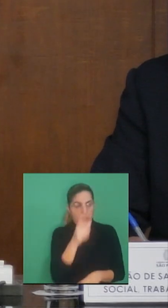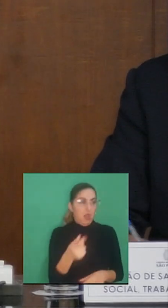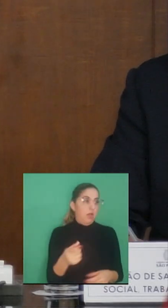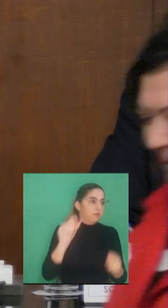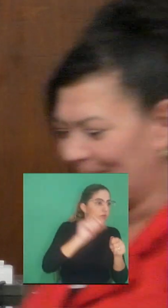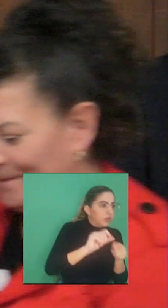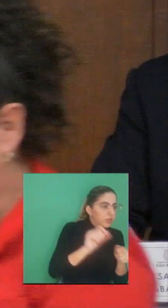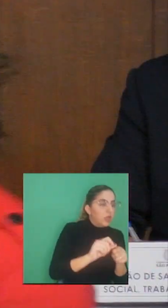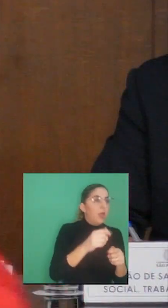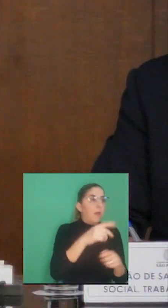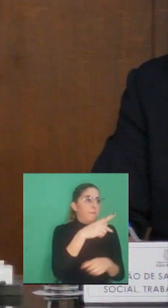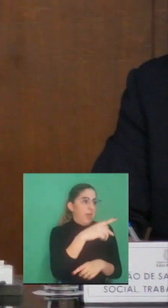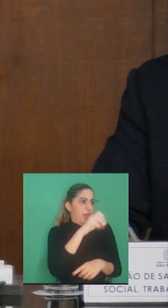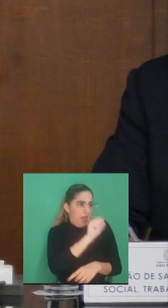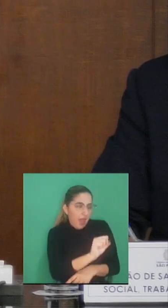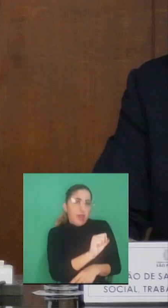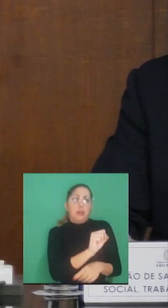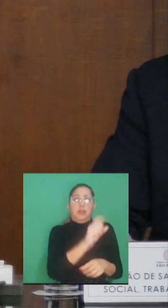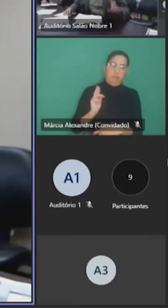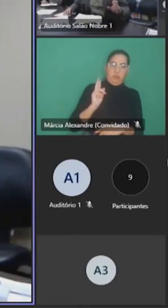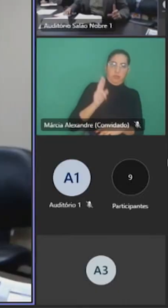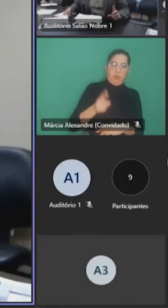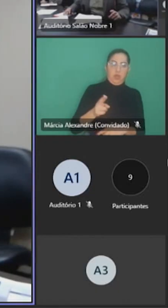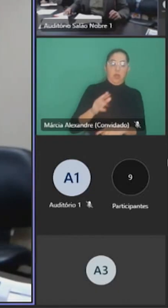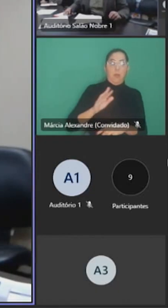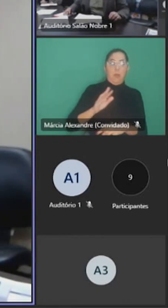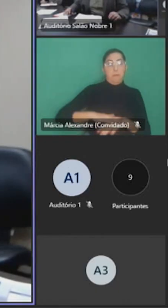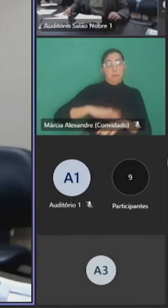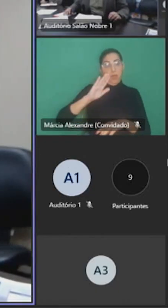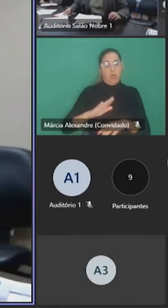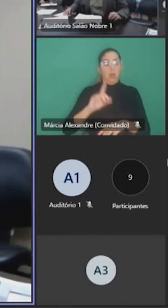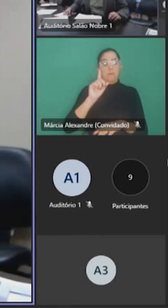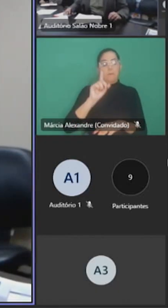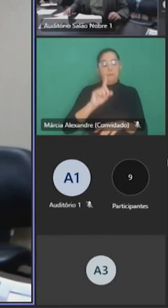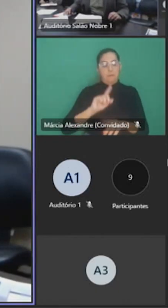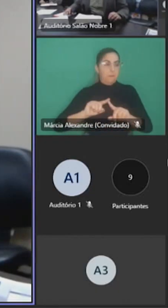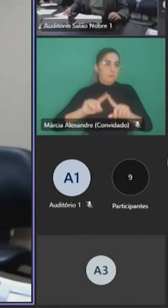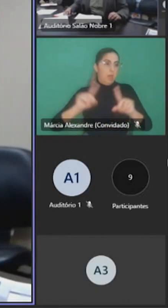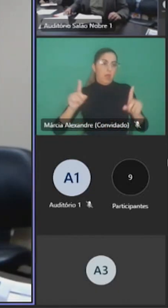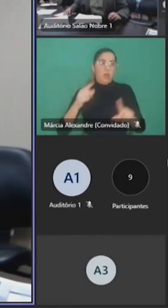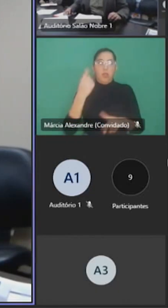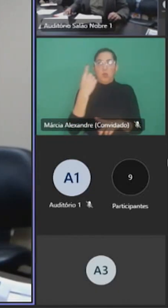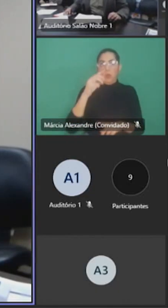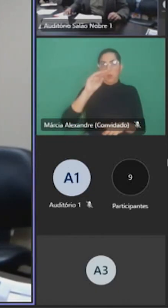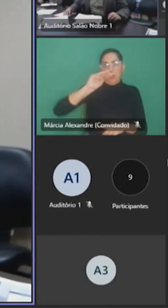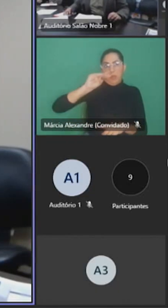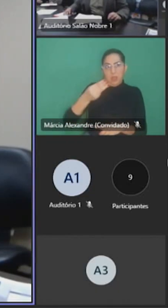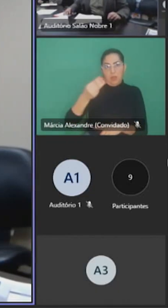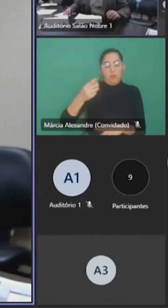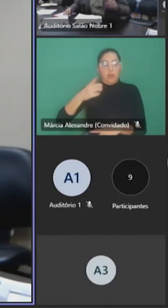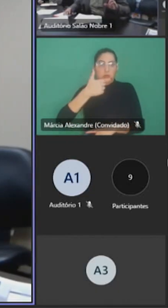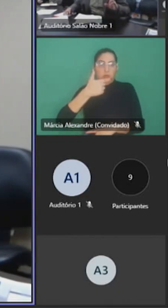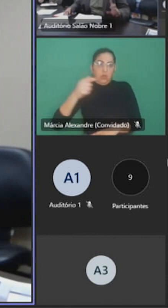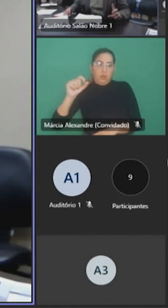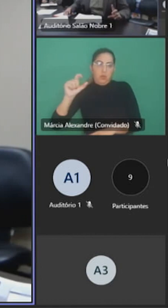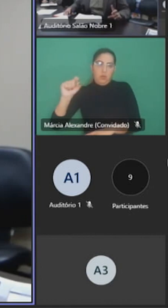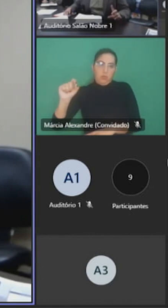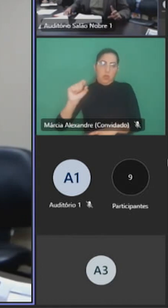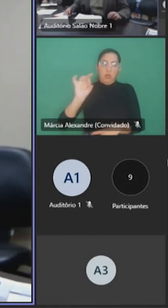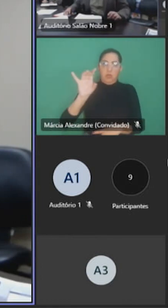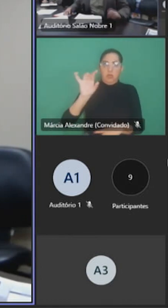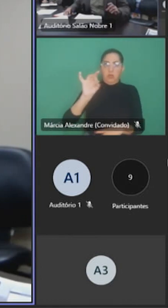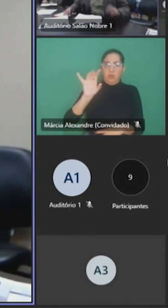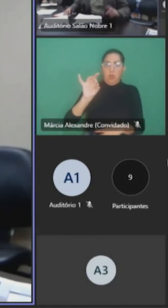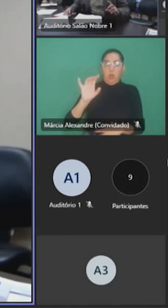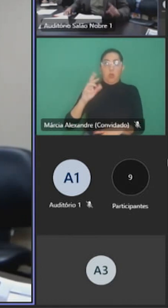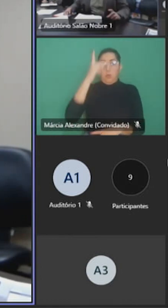as poucas que restam né os caps são geridos diretamente Lembrando que 1 milhão e 200 vai direto É só gasto com funcionário